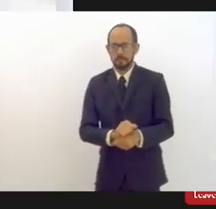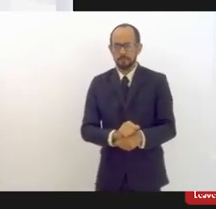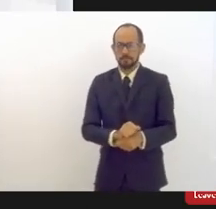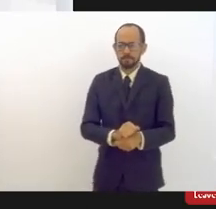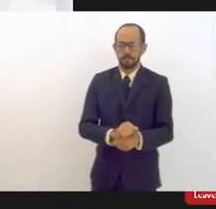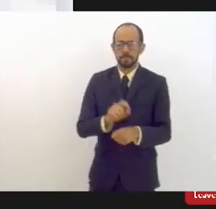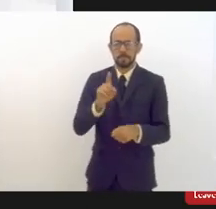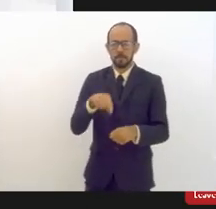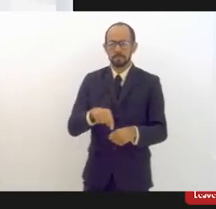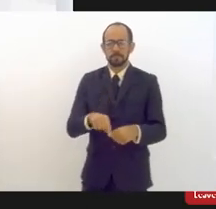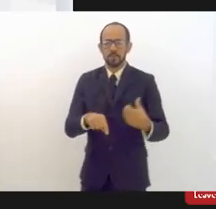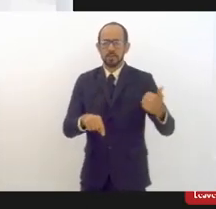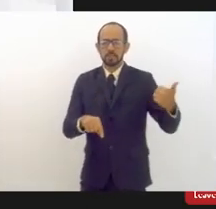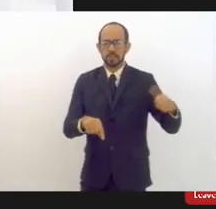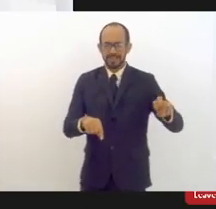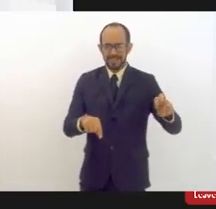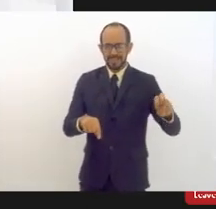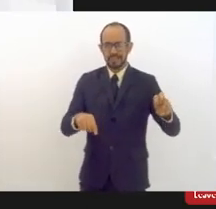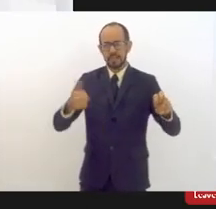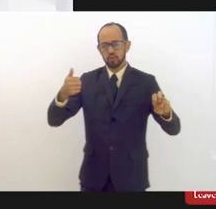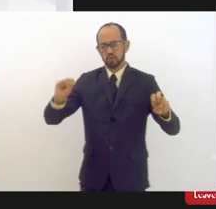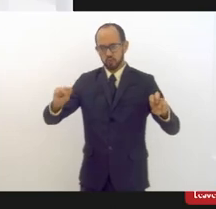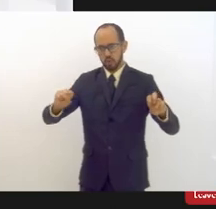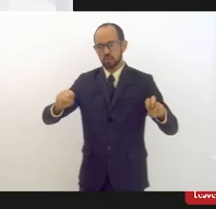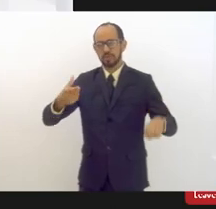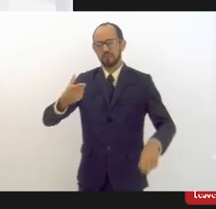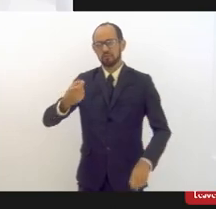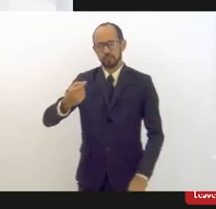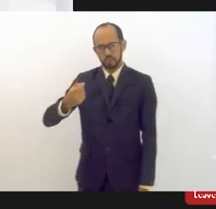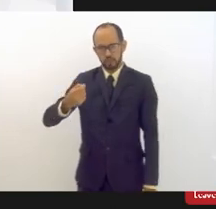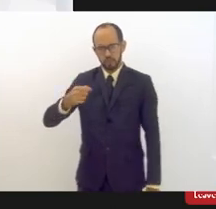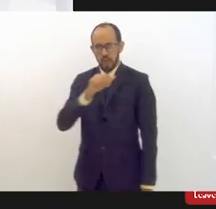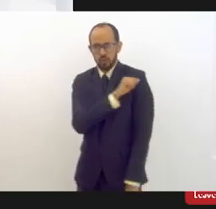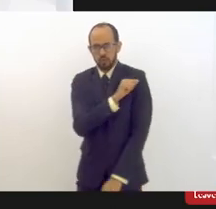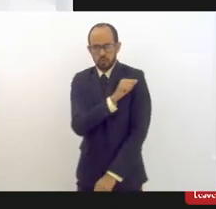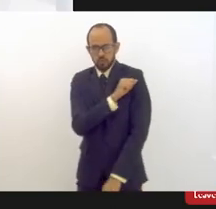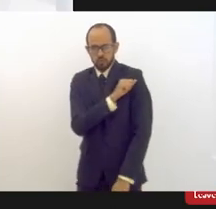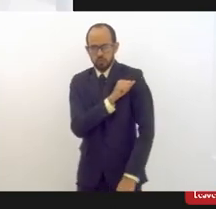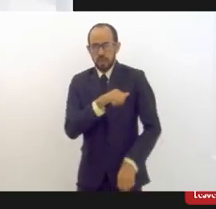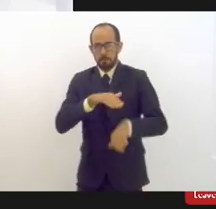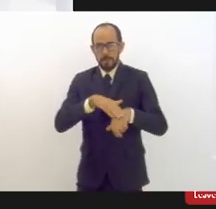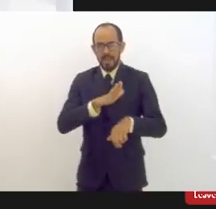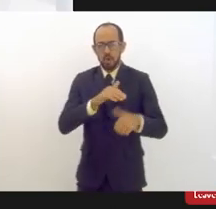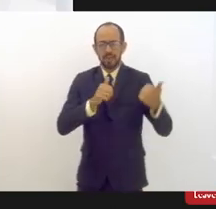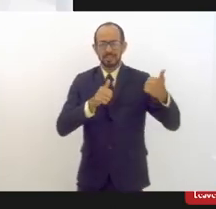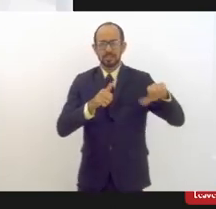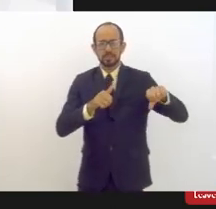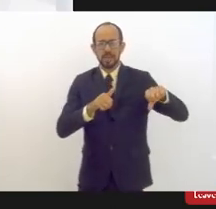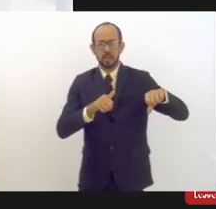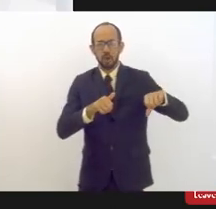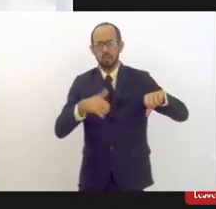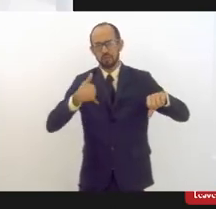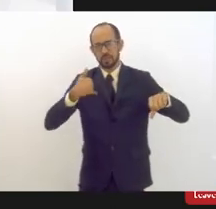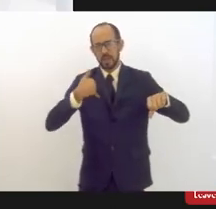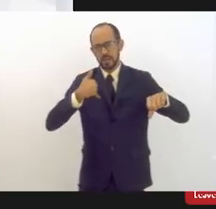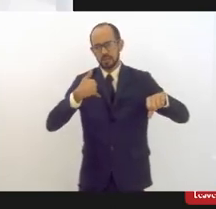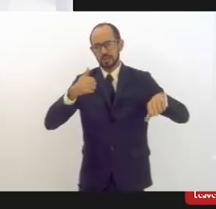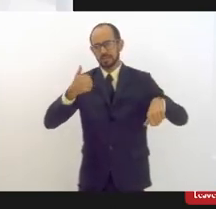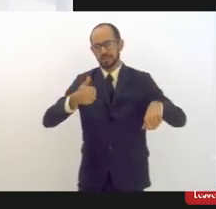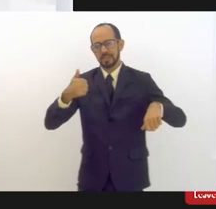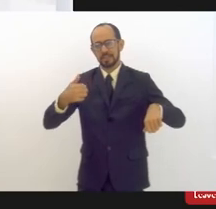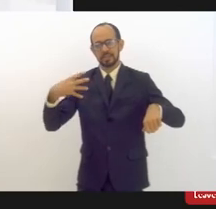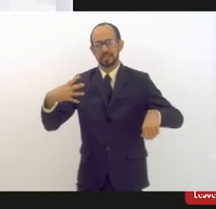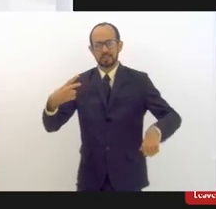De 15 a 18 anos, temos 20 alunos, e maiores que 19 anos, temos